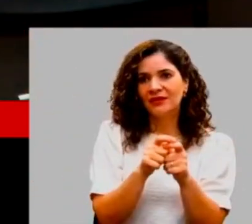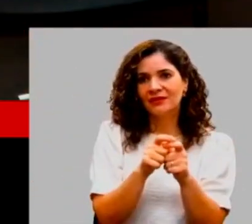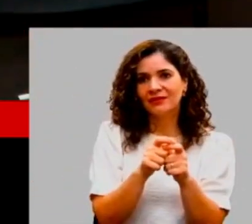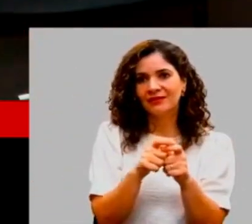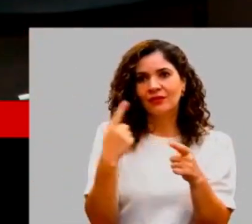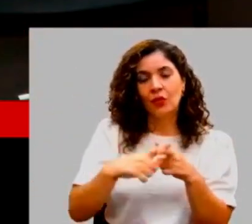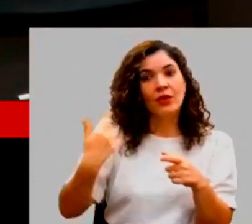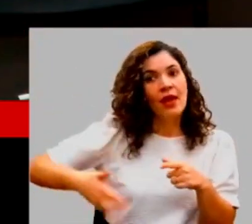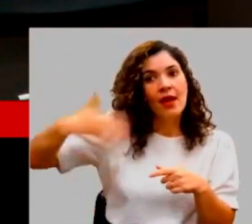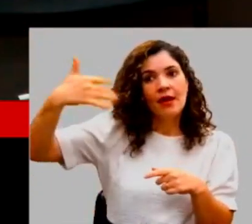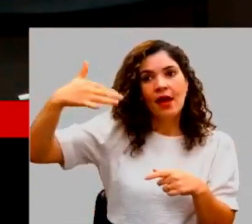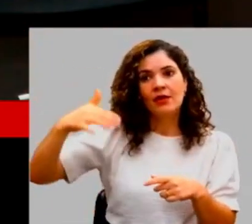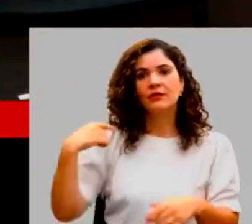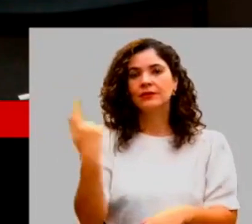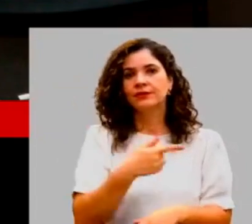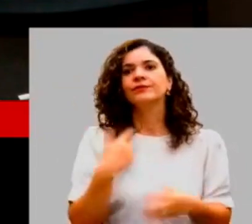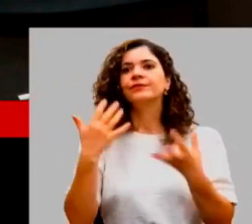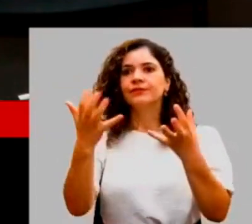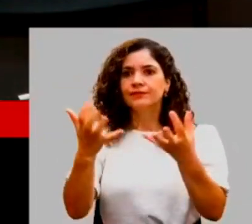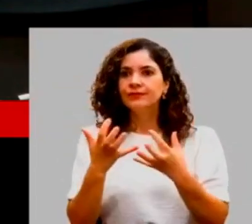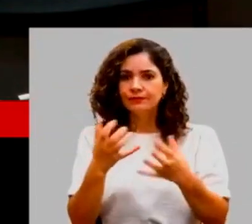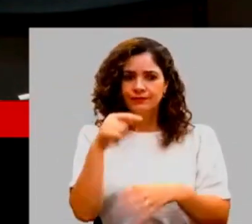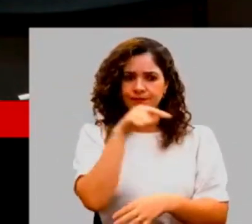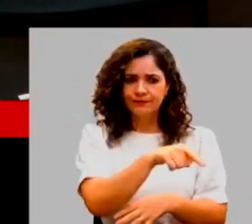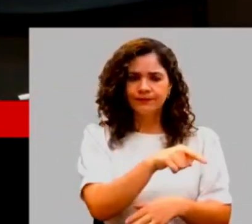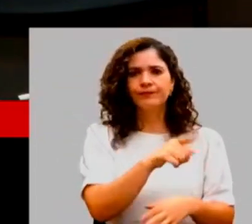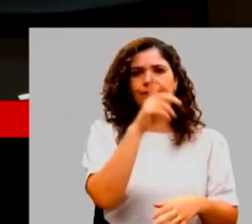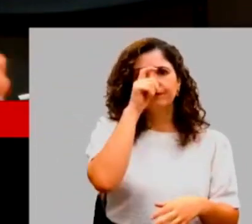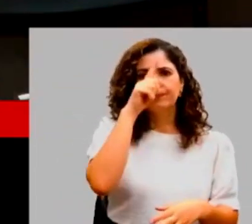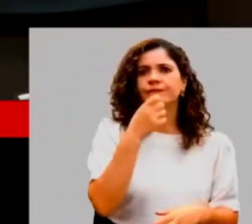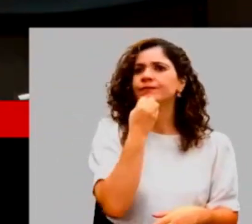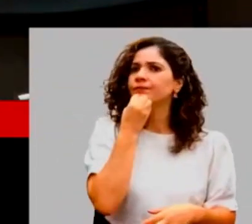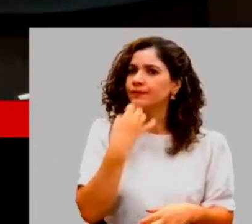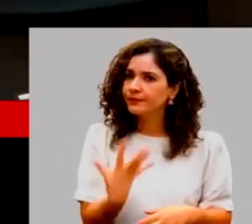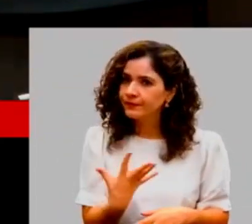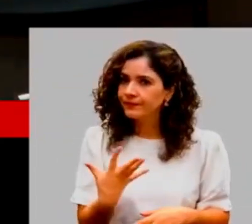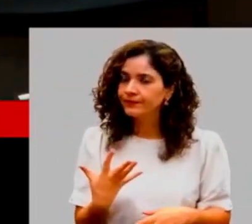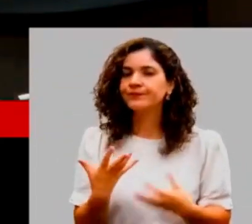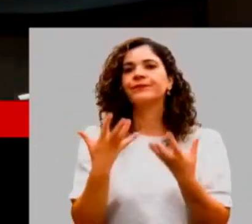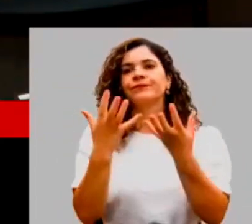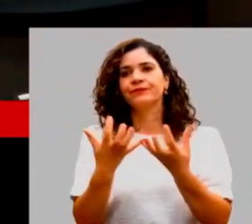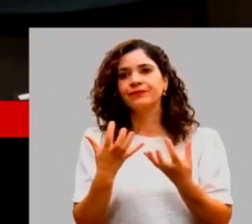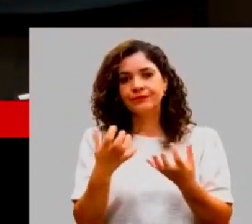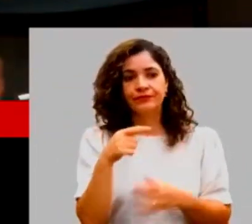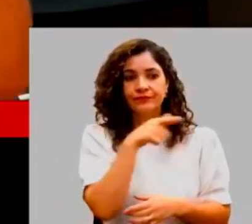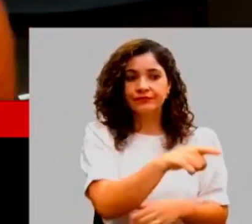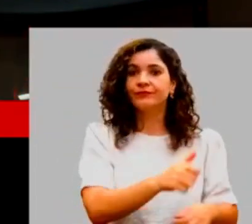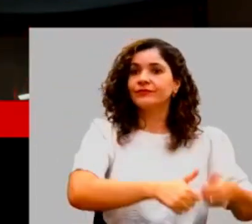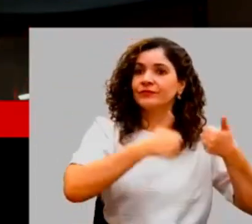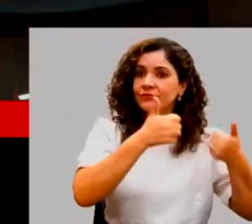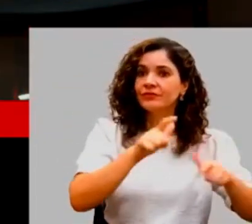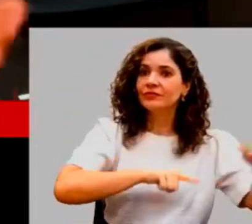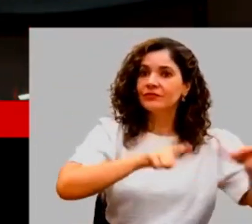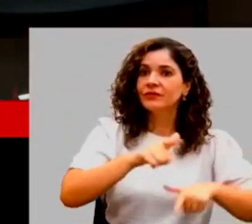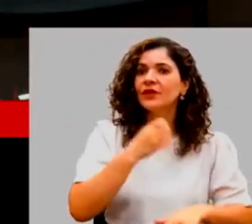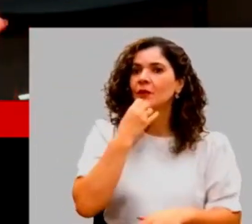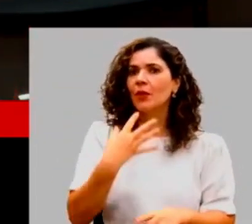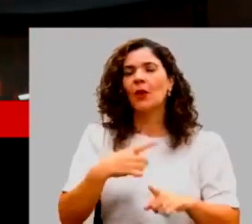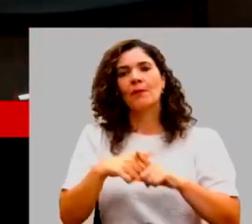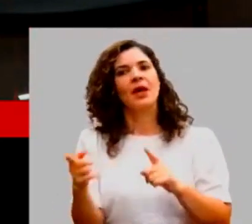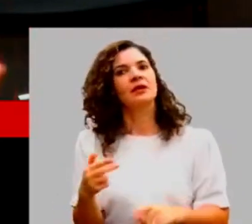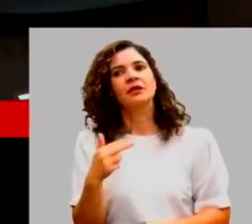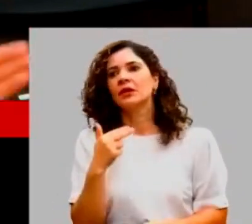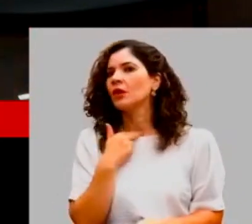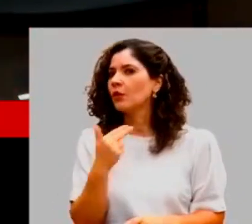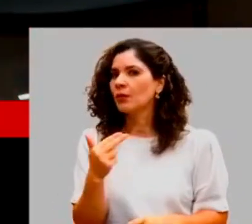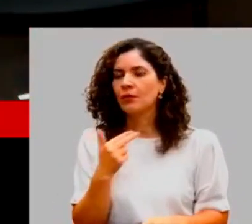nós queremos uma rede boa nós queremos nós queremos uma rede eficiente nós queremos mas não podemos julgar